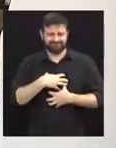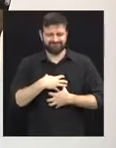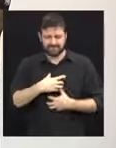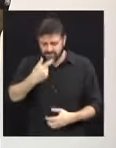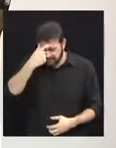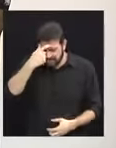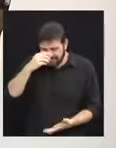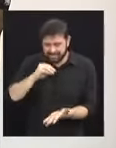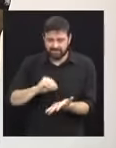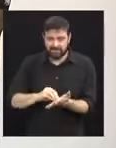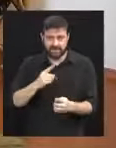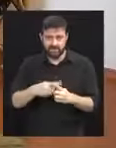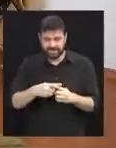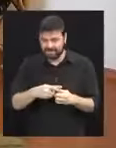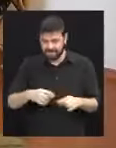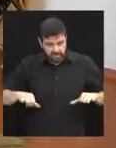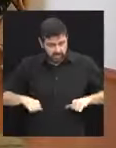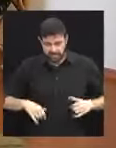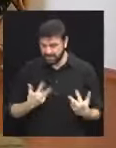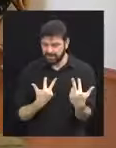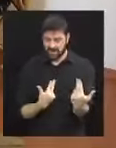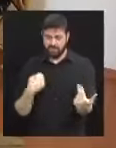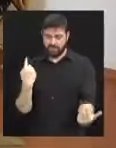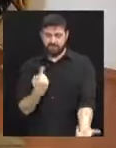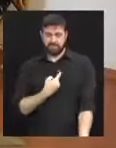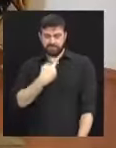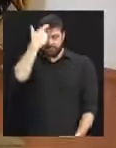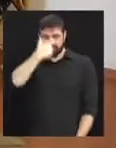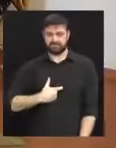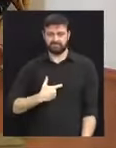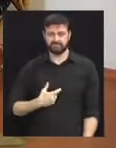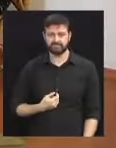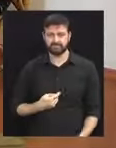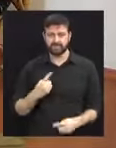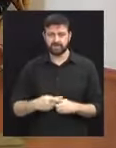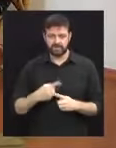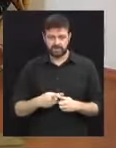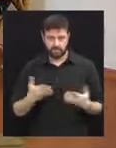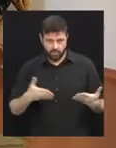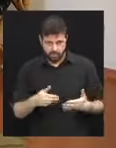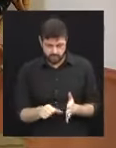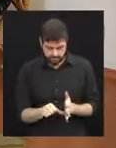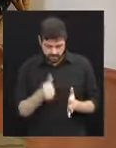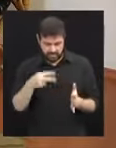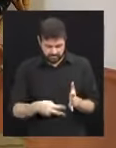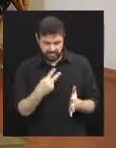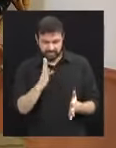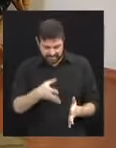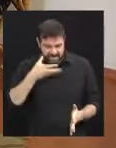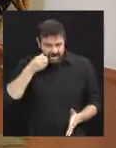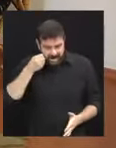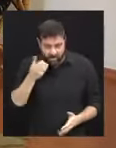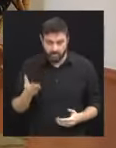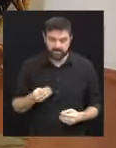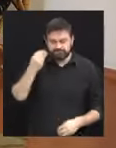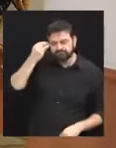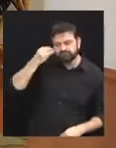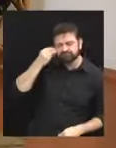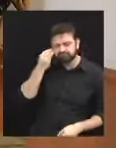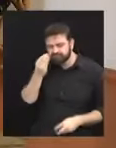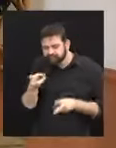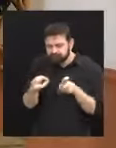pessoas de saberem que eles sentem como a gente. Sara, o que te motivou a adotar os primeiros? Hoje você veio aqui para conhecer mais uma possibilidade de adoção. Sim.